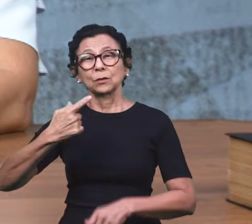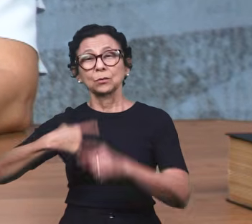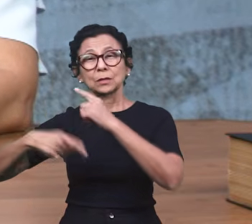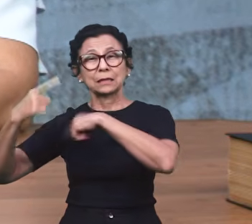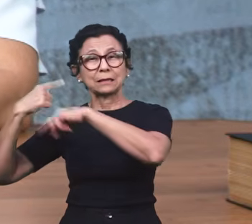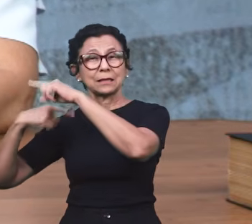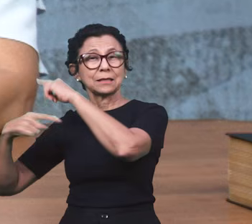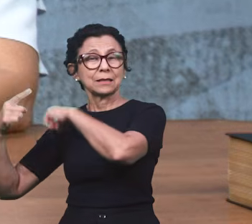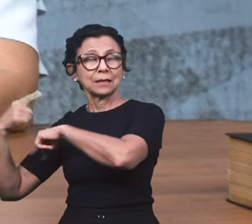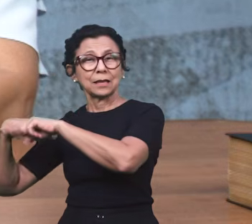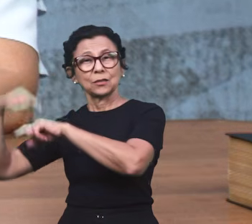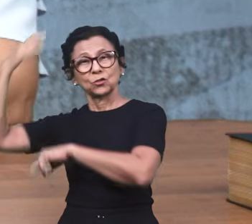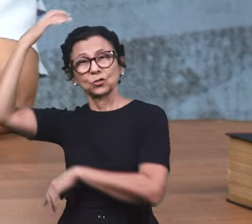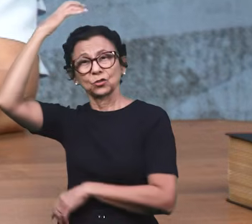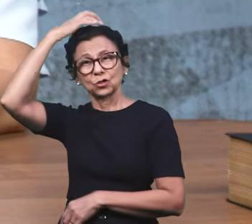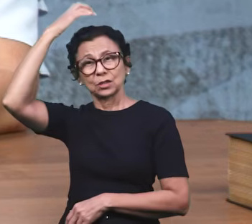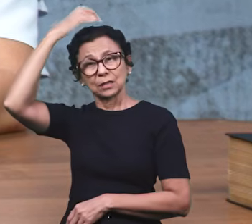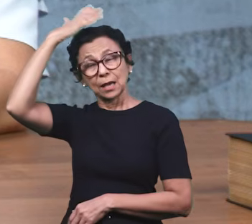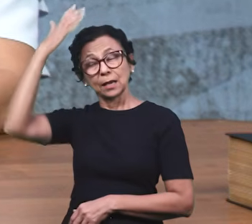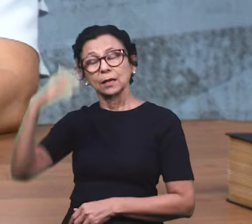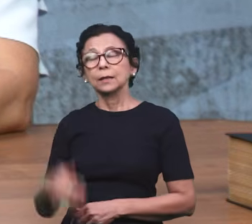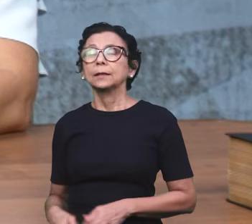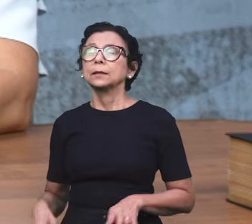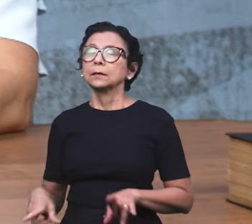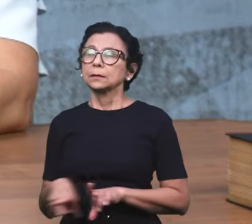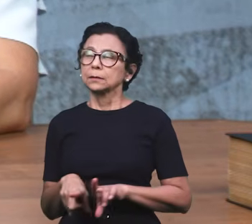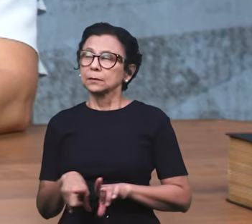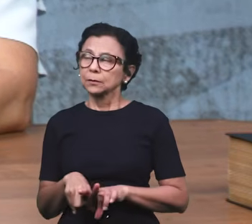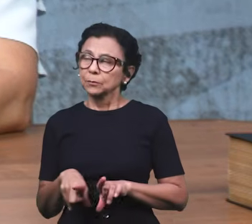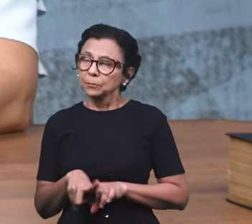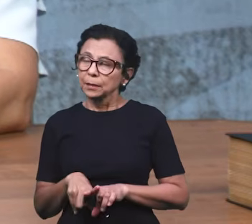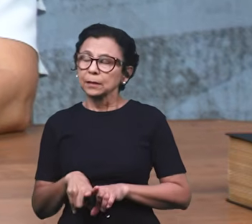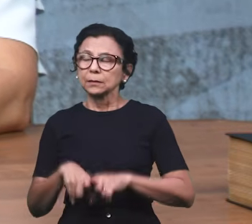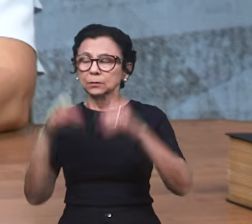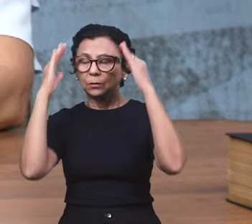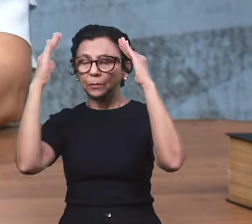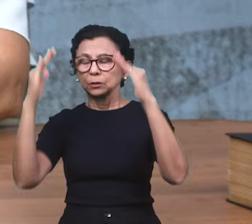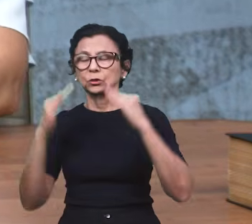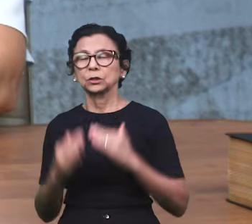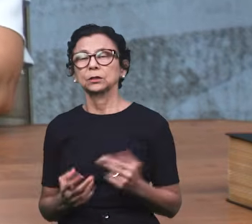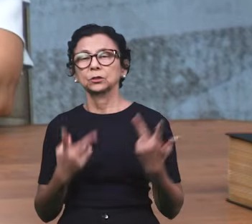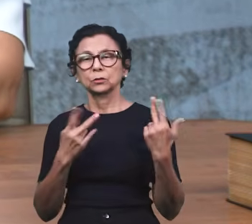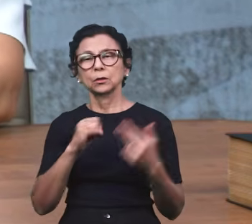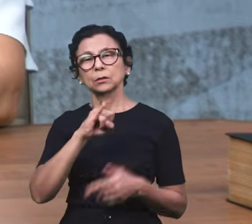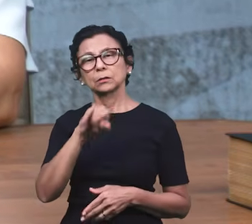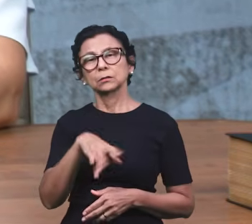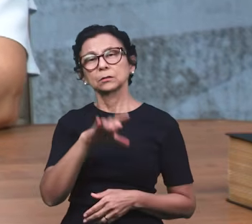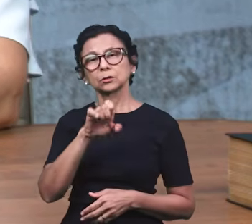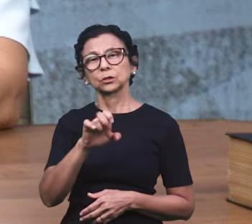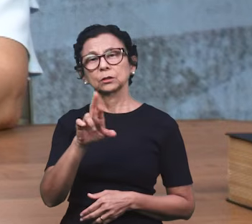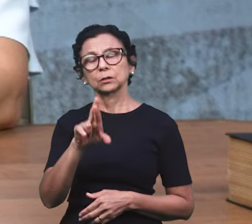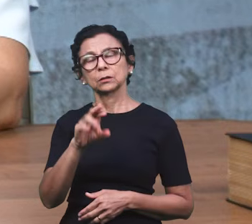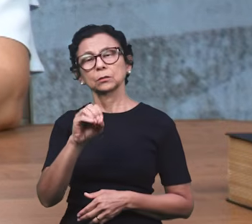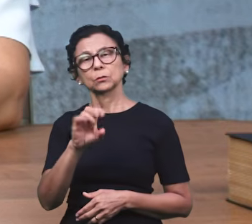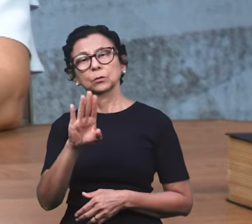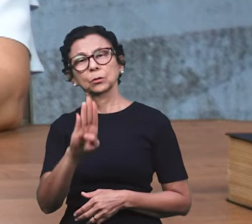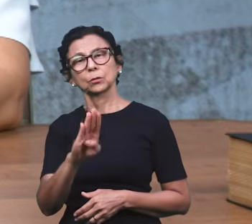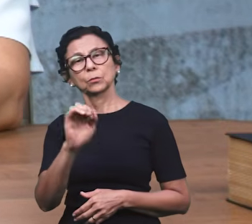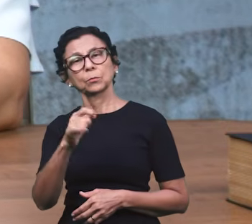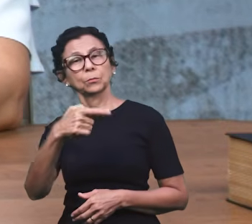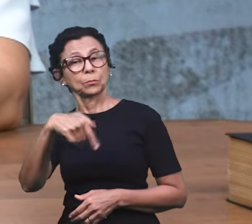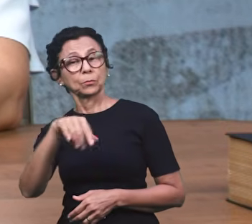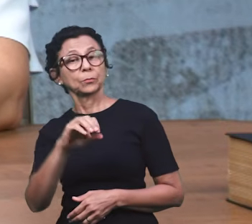em todos os caminhos de Jeroboão, filho de Nabate, como também nos seus pecados com que tinha